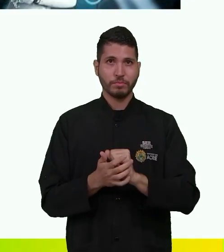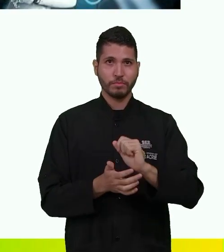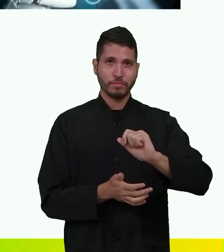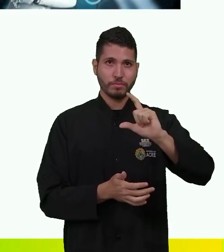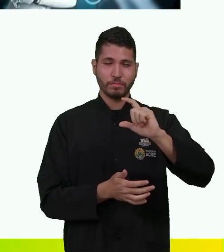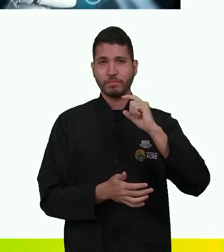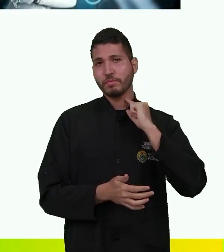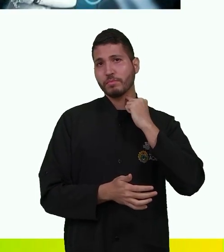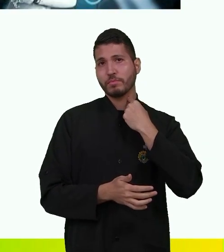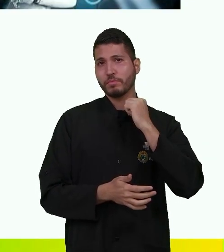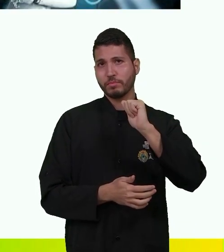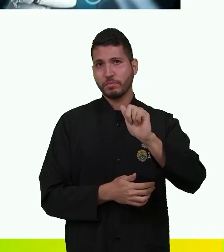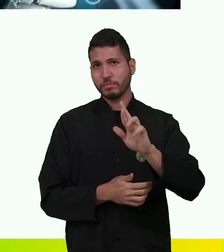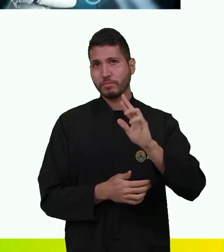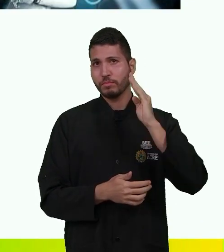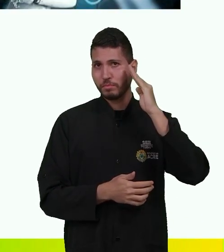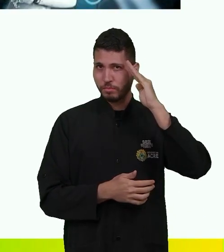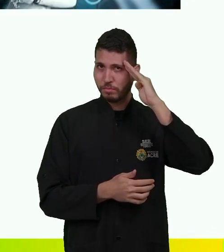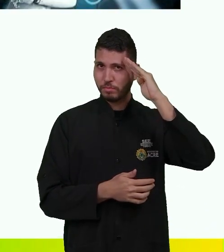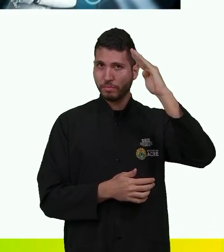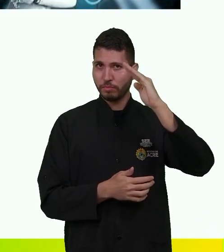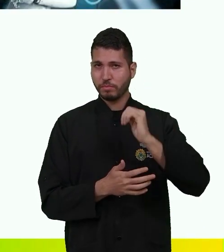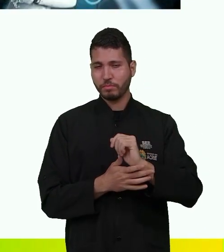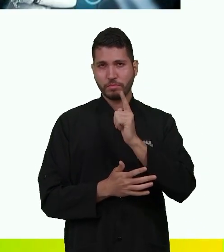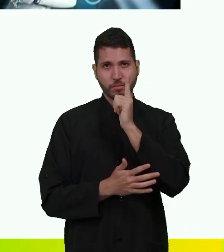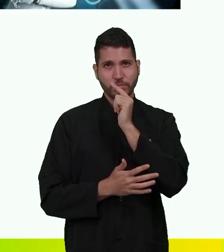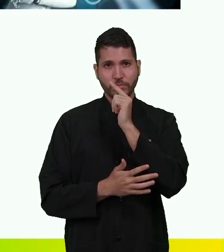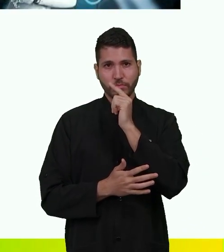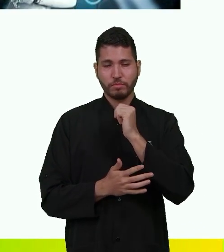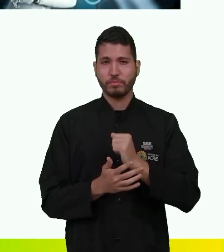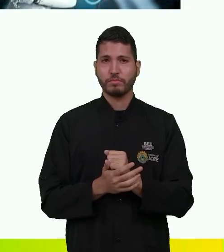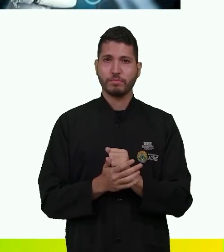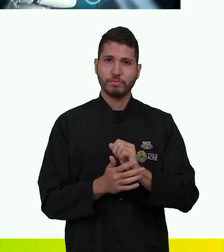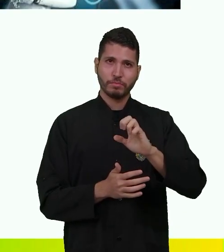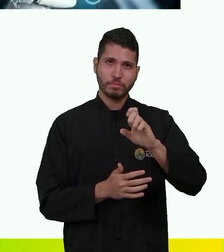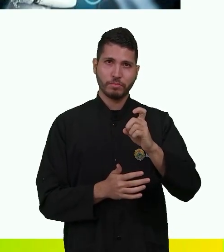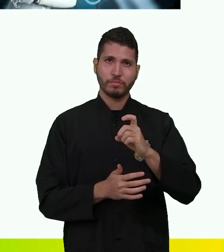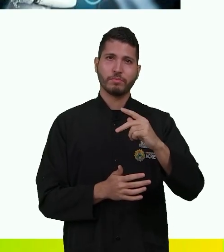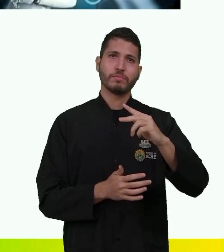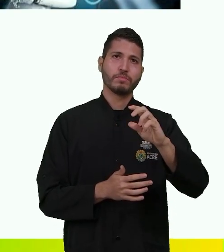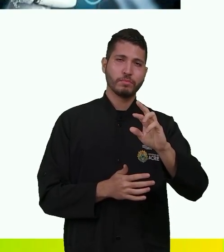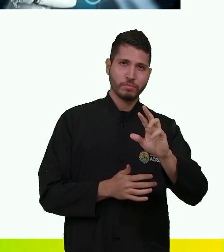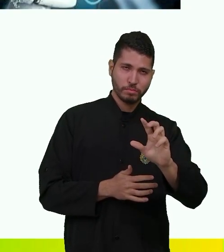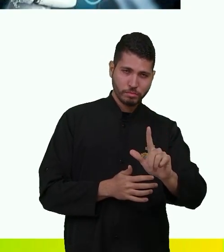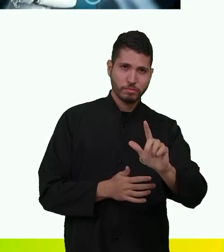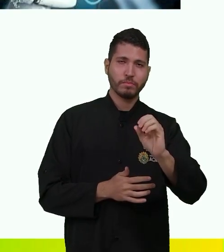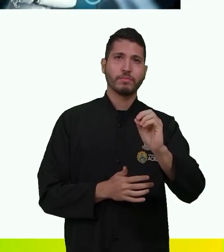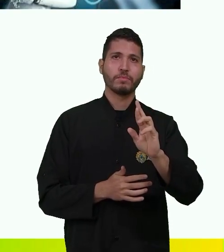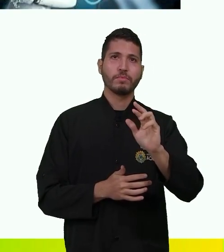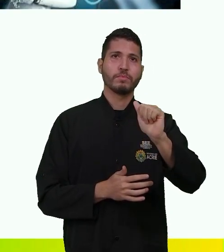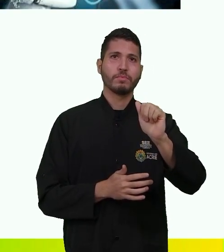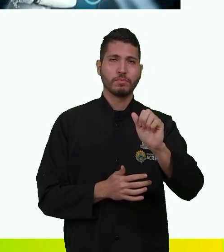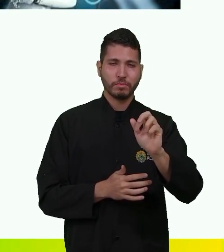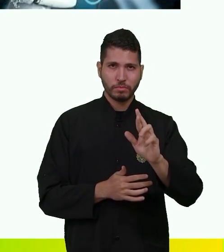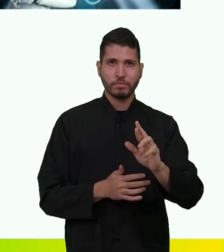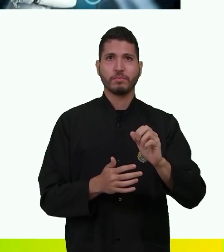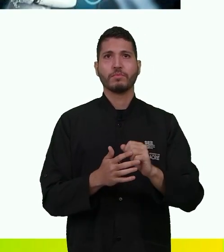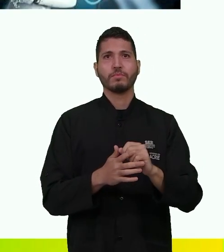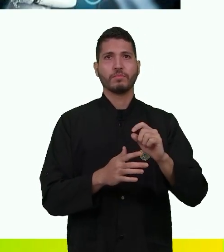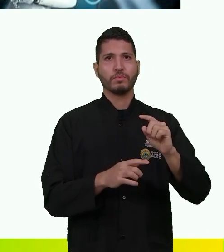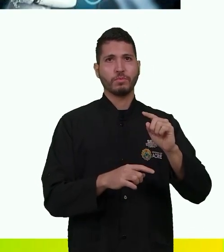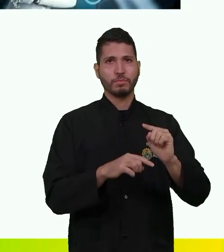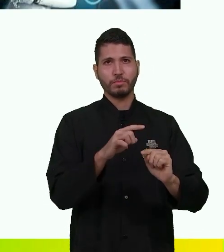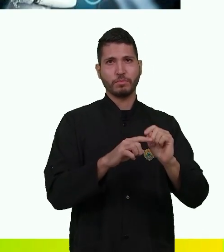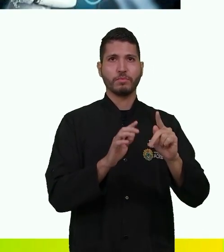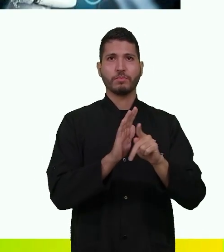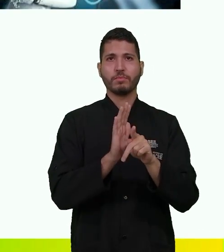do ar e principalmente das águas. A exploração de recursos naturais, eu posso falar que a demanda por